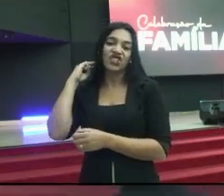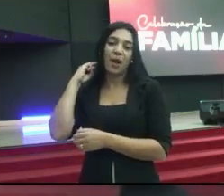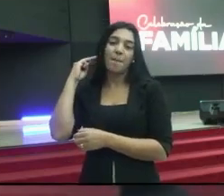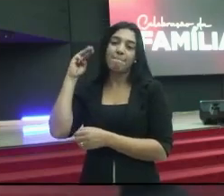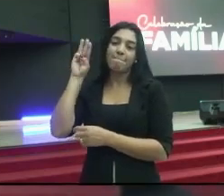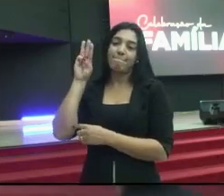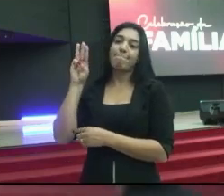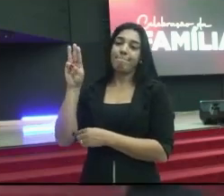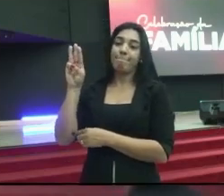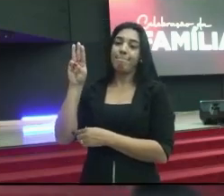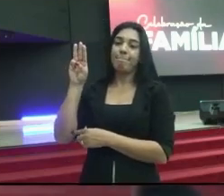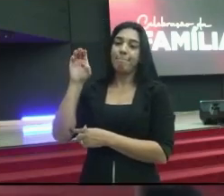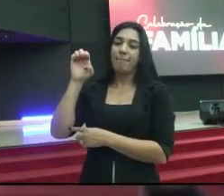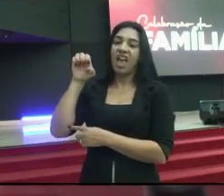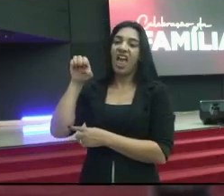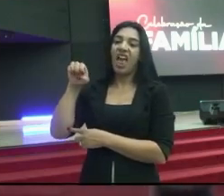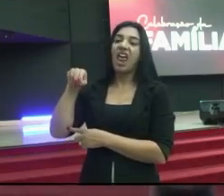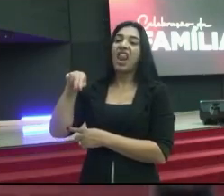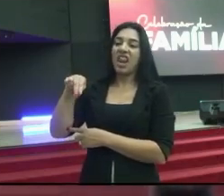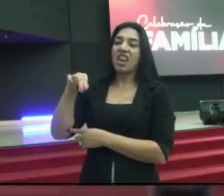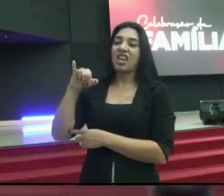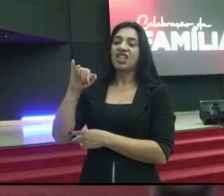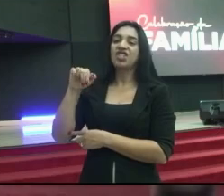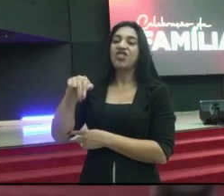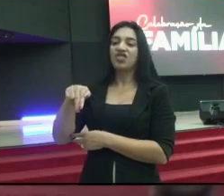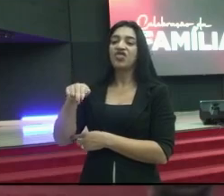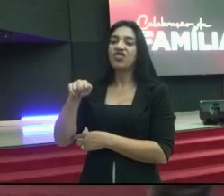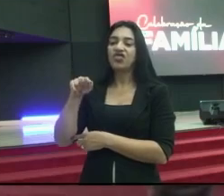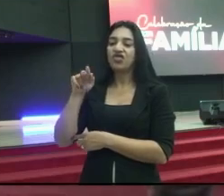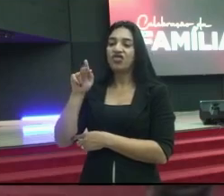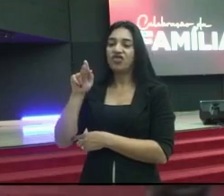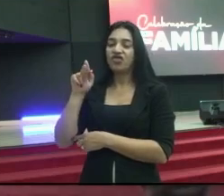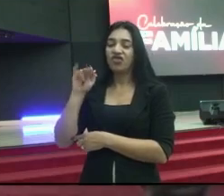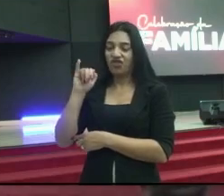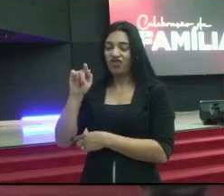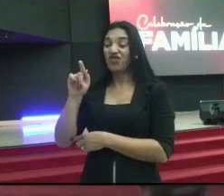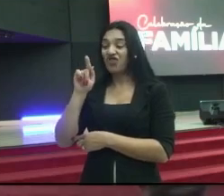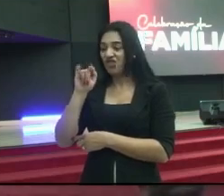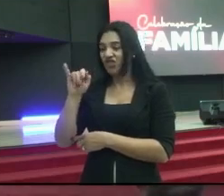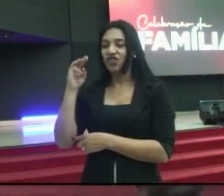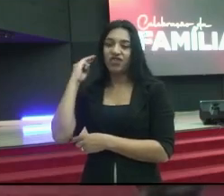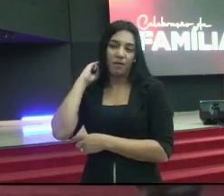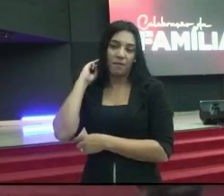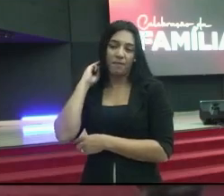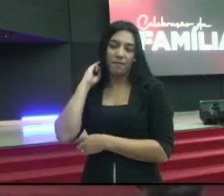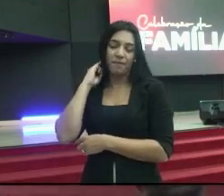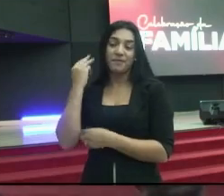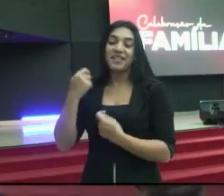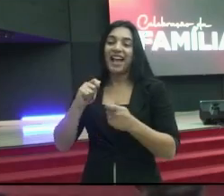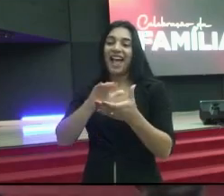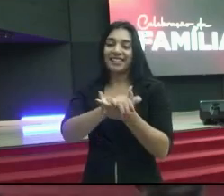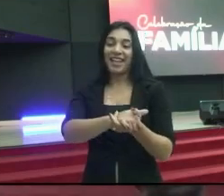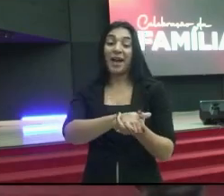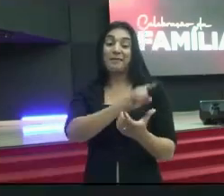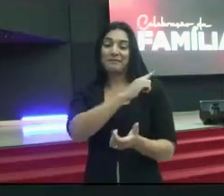Olha para a igreja. Que rapaz forte, bonito. Só está precisando de casar.